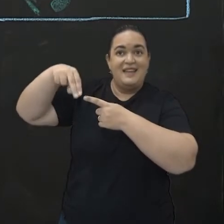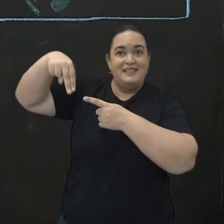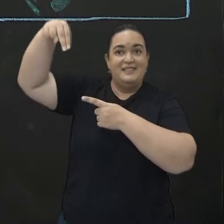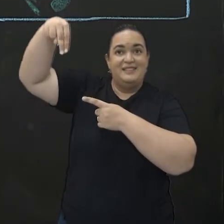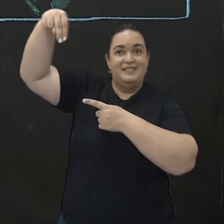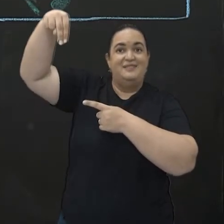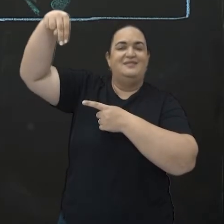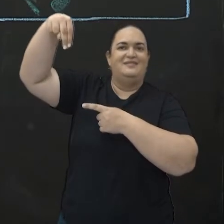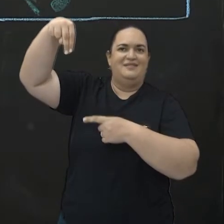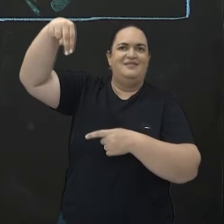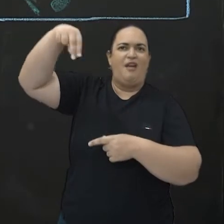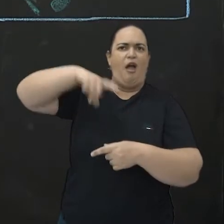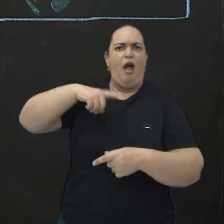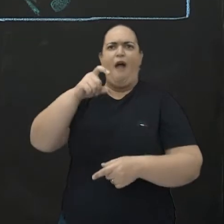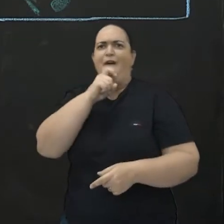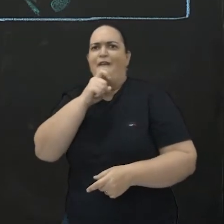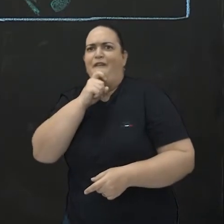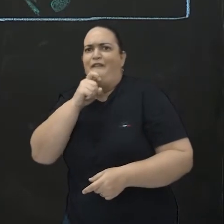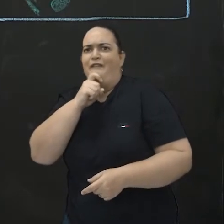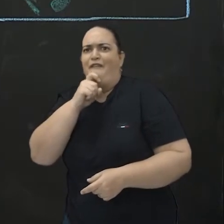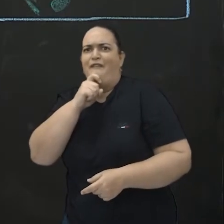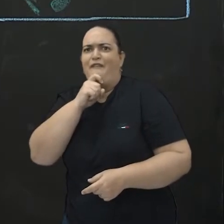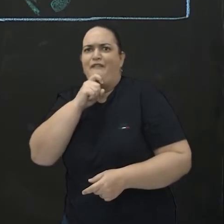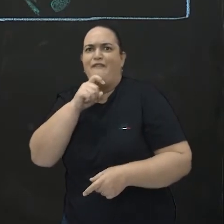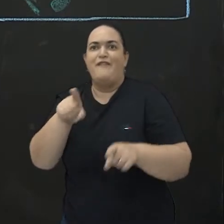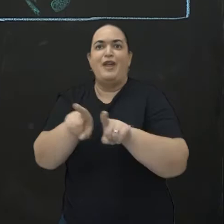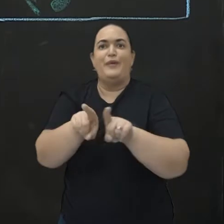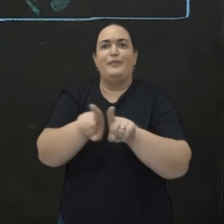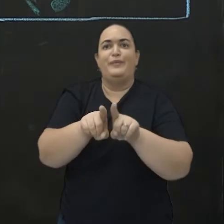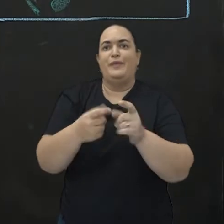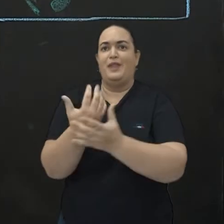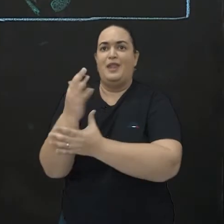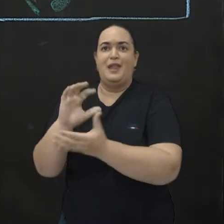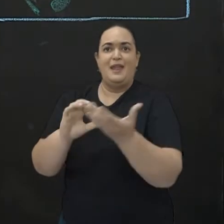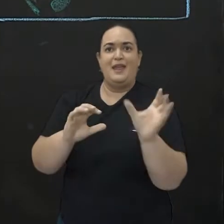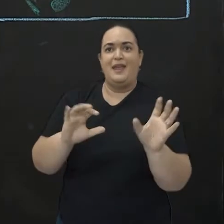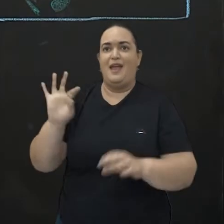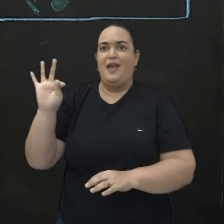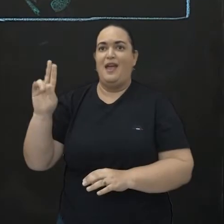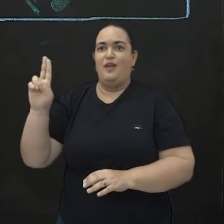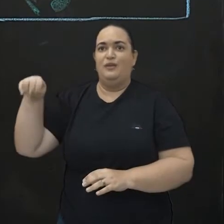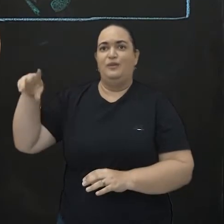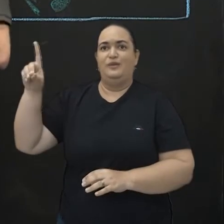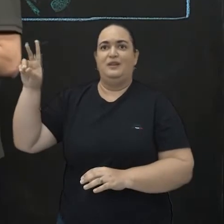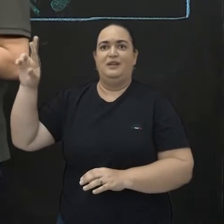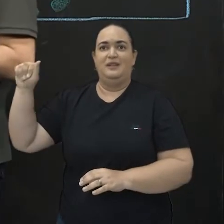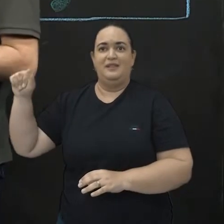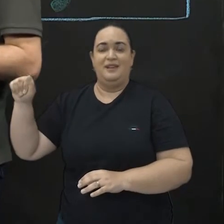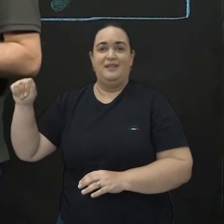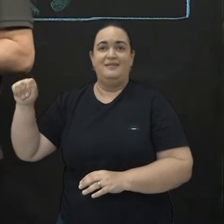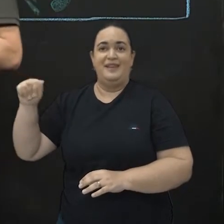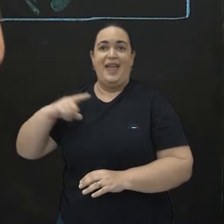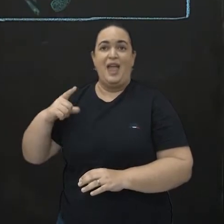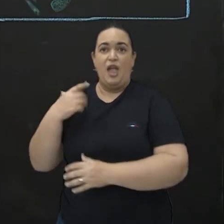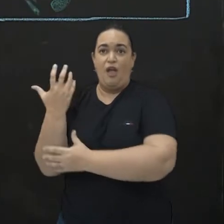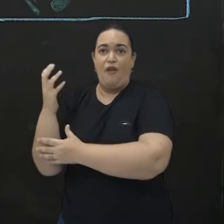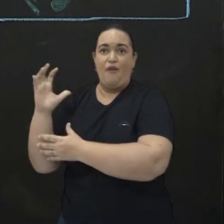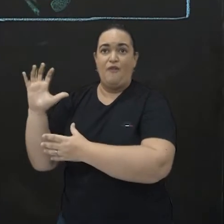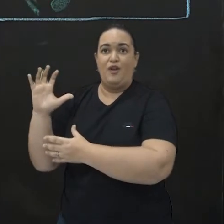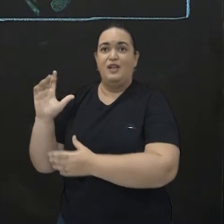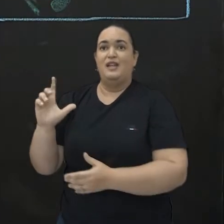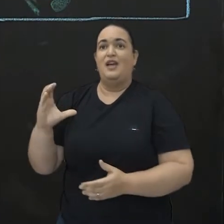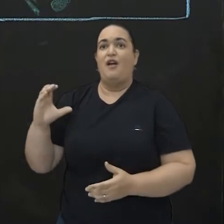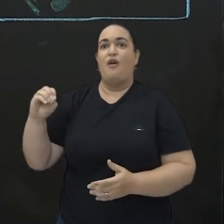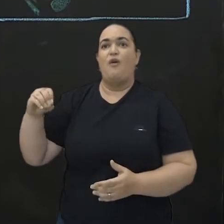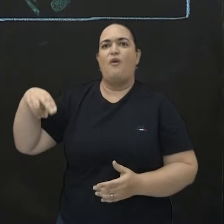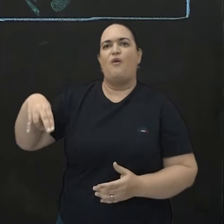dos climas frio e polar, com a formação da vegetação da tundra e da floresta de coníferas. Já na região da